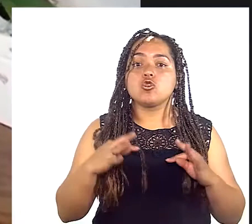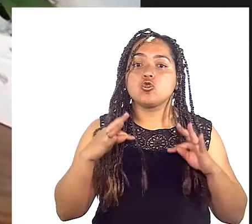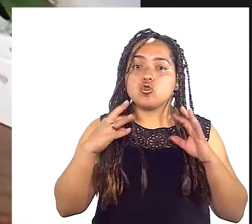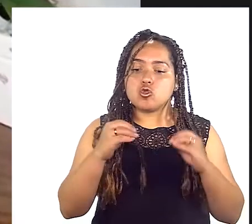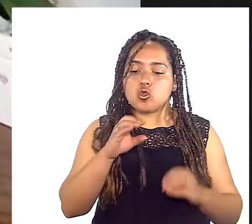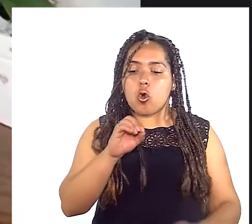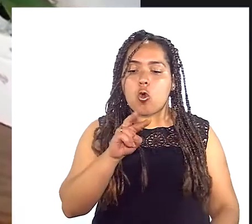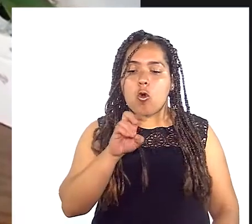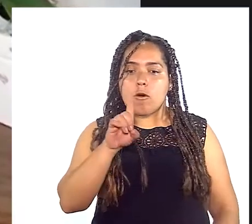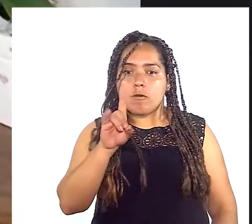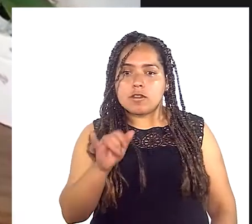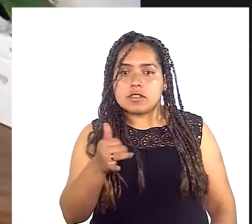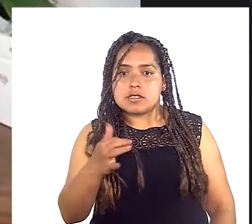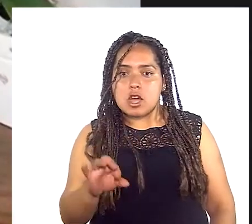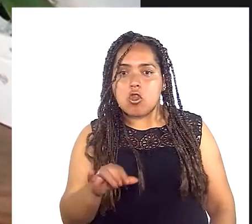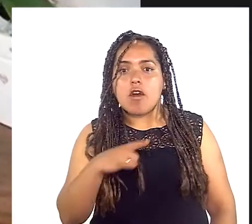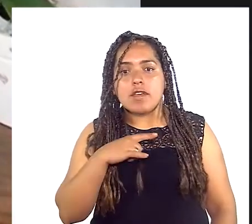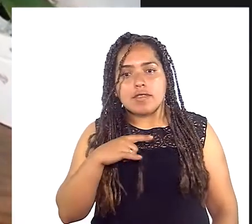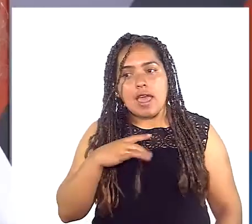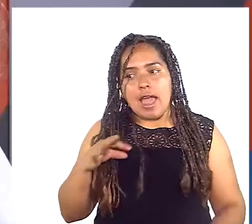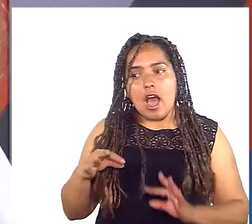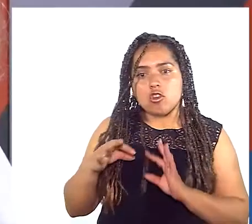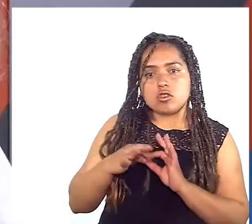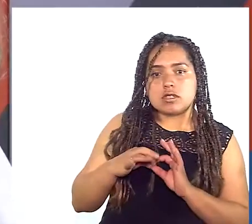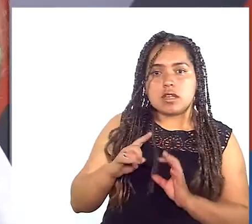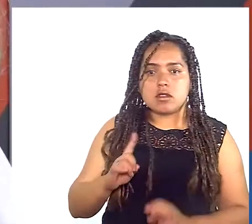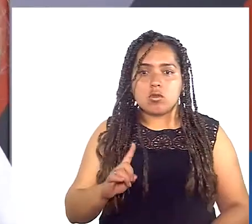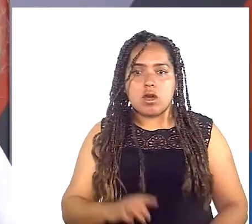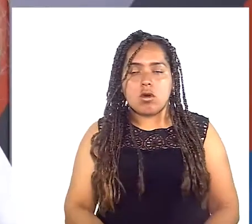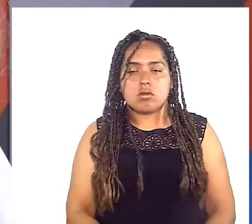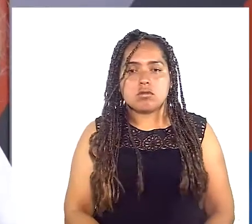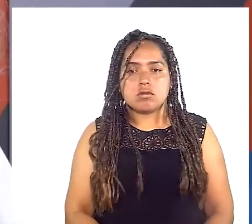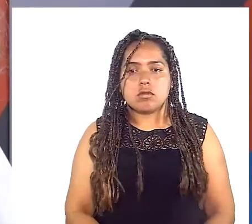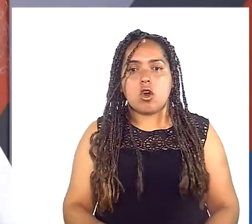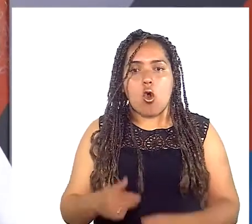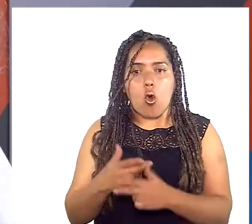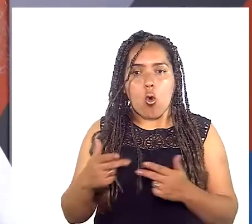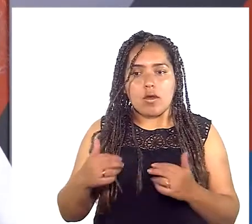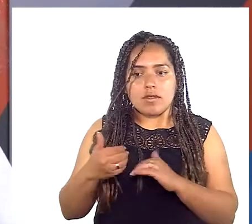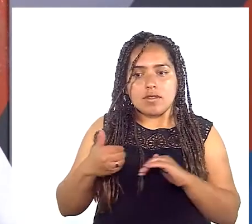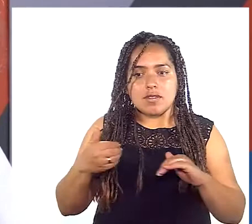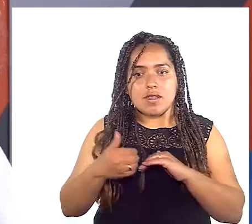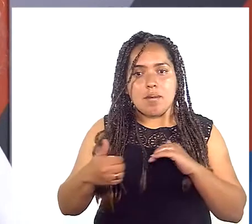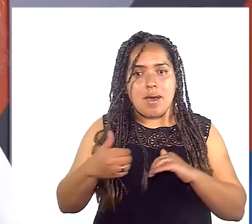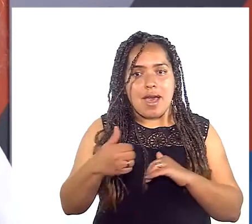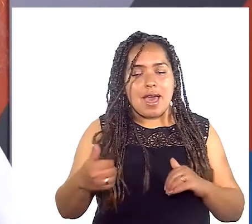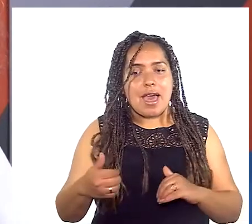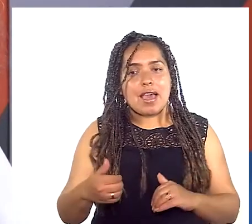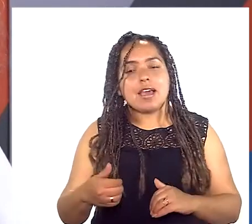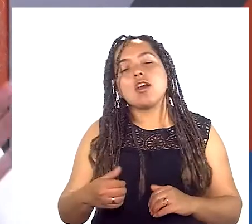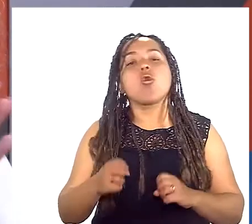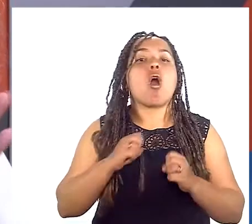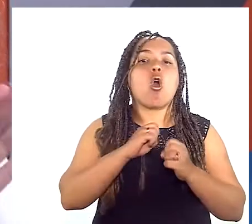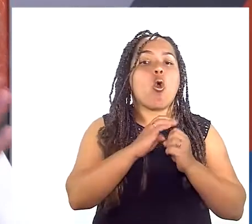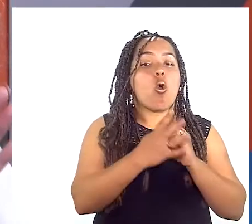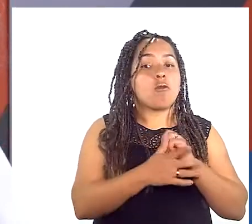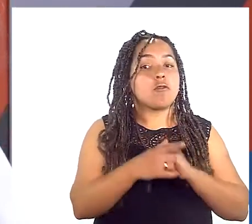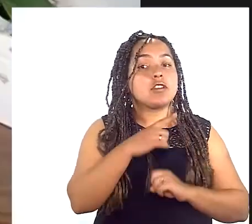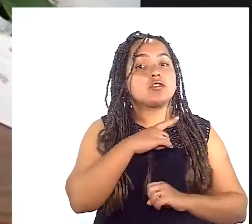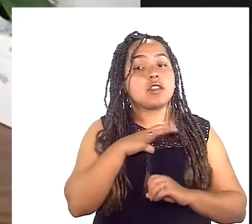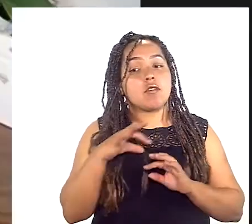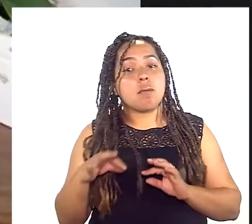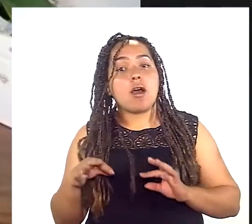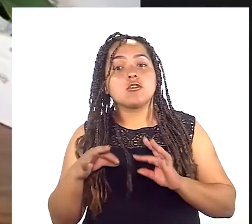ou aftas na boca. E isso com a Covid tem alguma associação ou são coisas